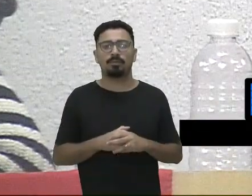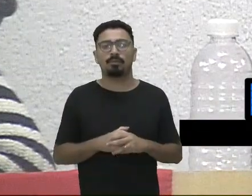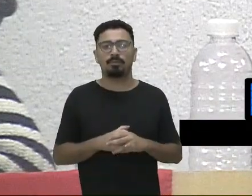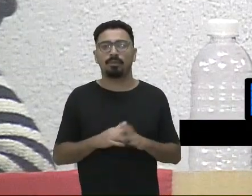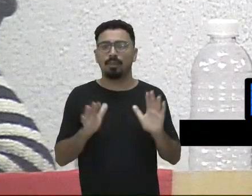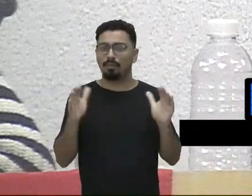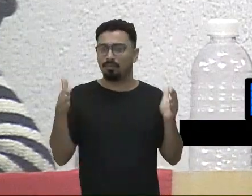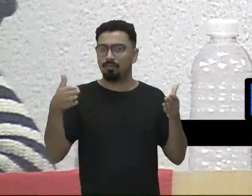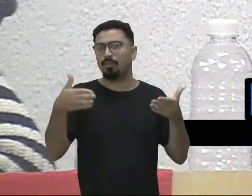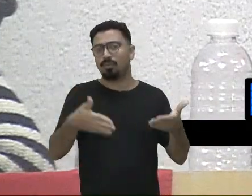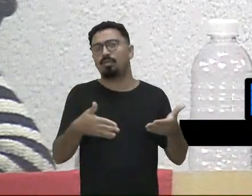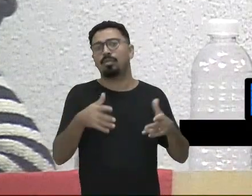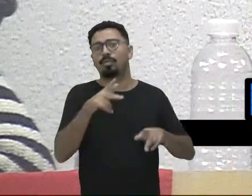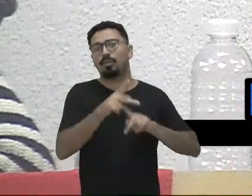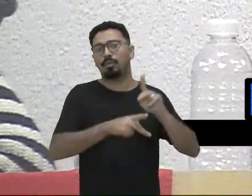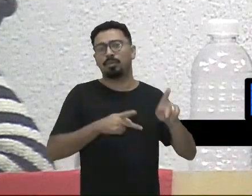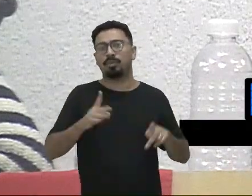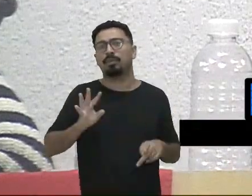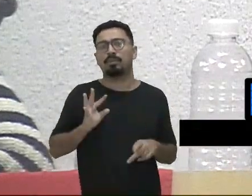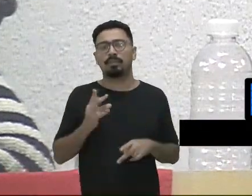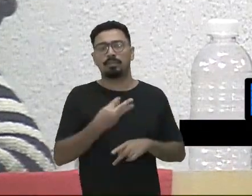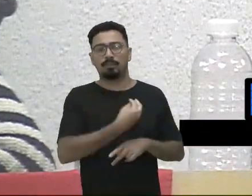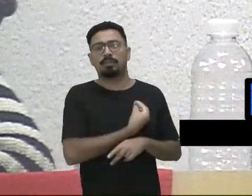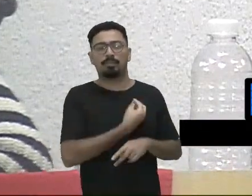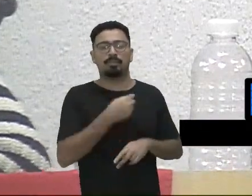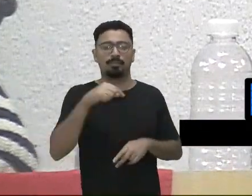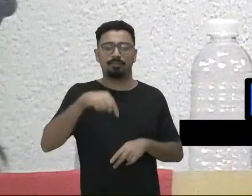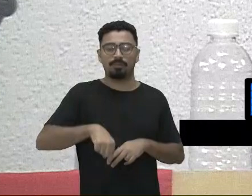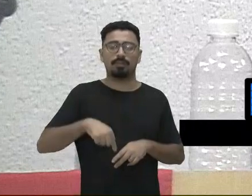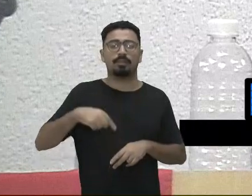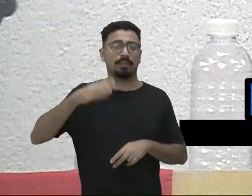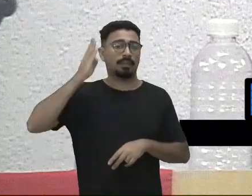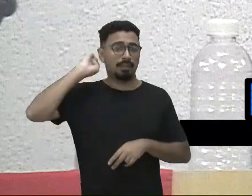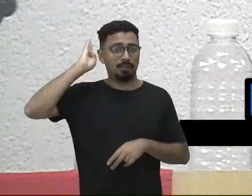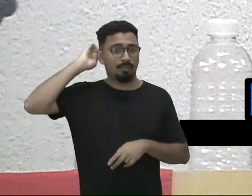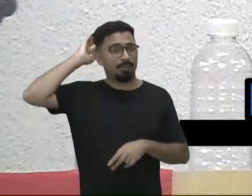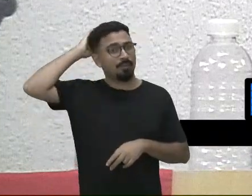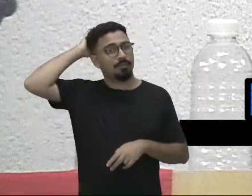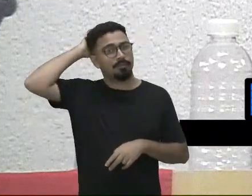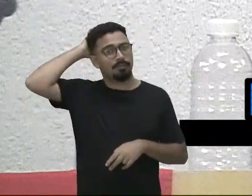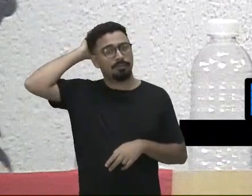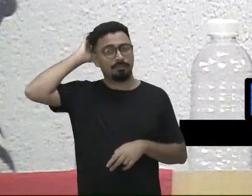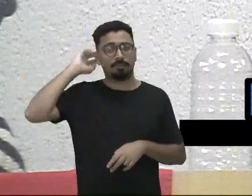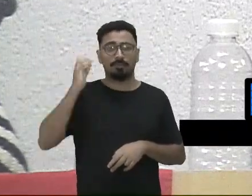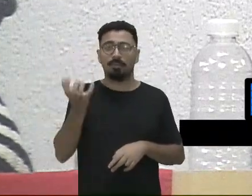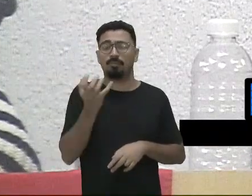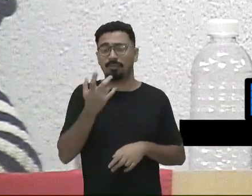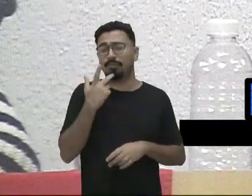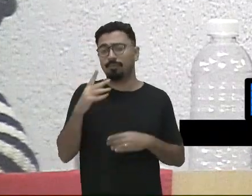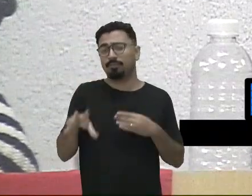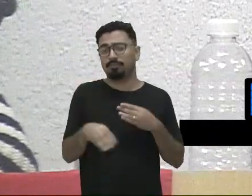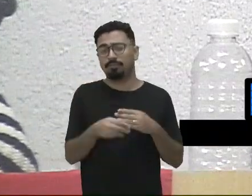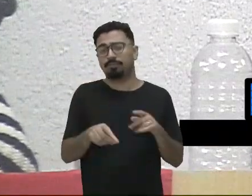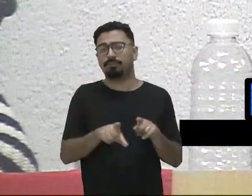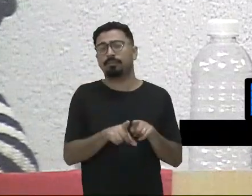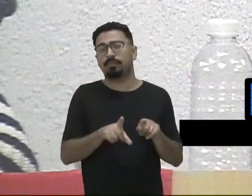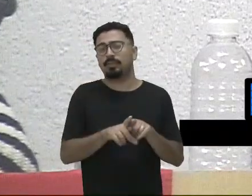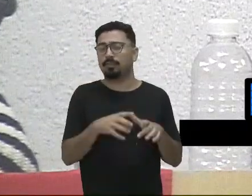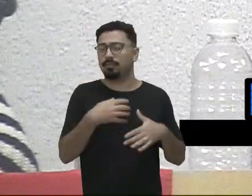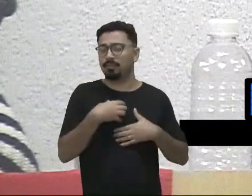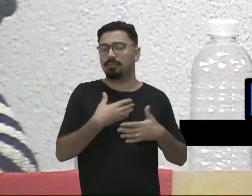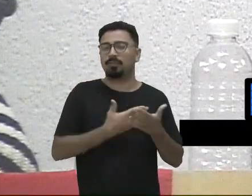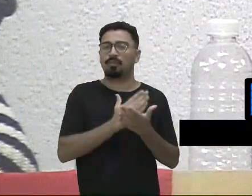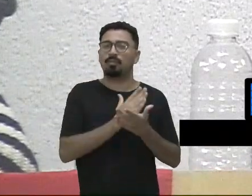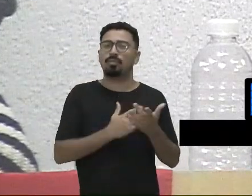especificamente voltada para a população trans e travesti no nosso município. Eu quero fazer uma consideração de algo que me incomoda